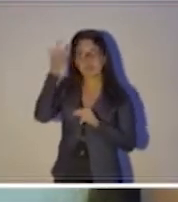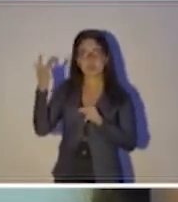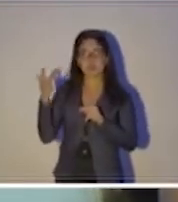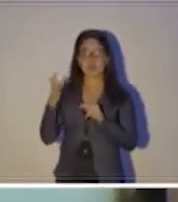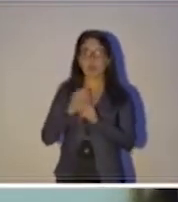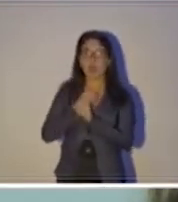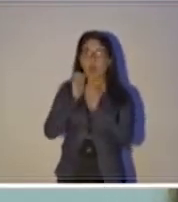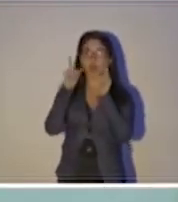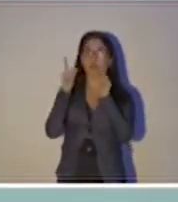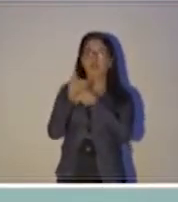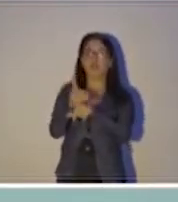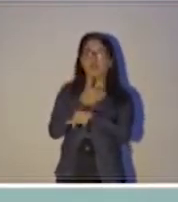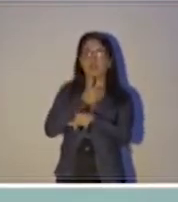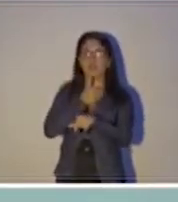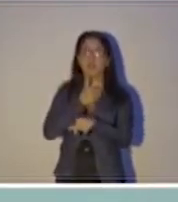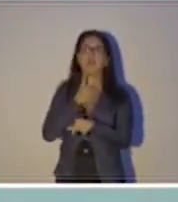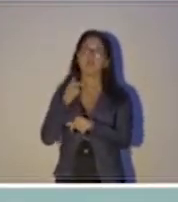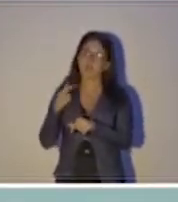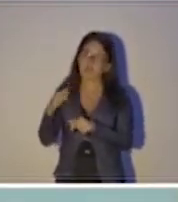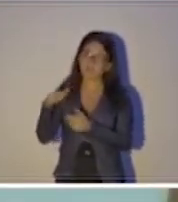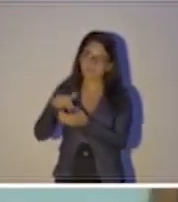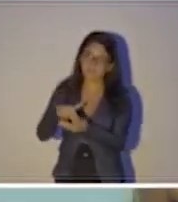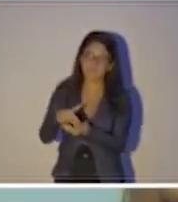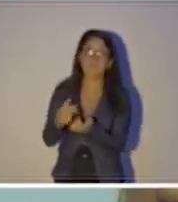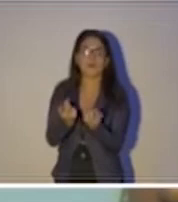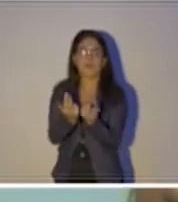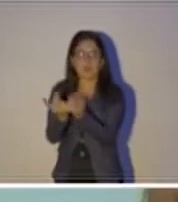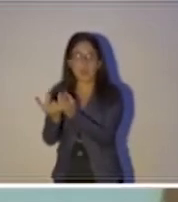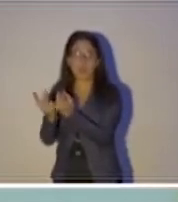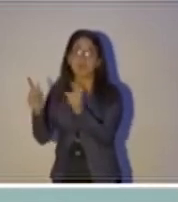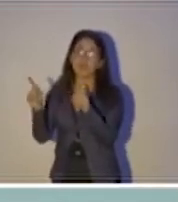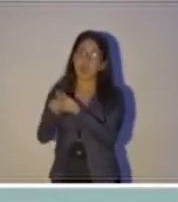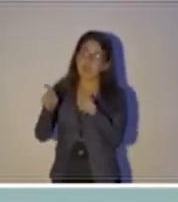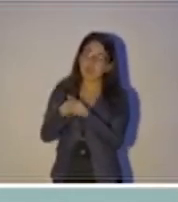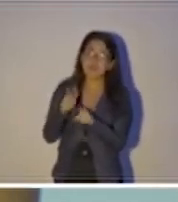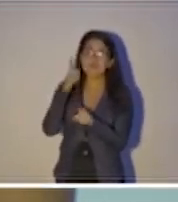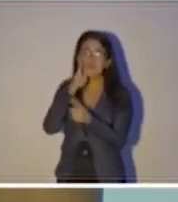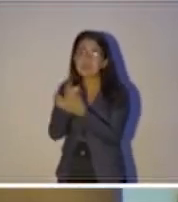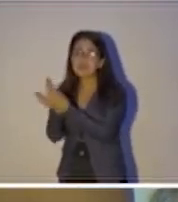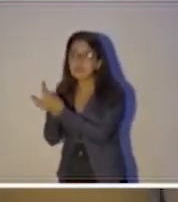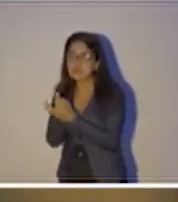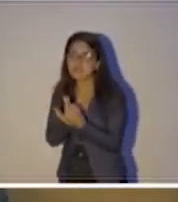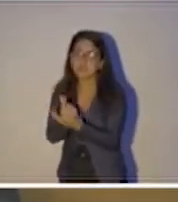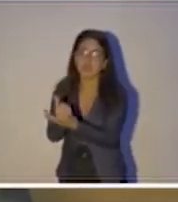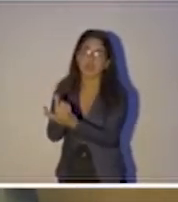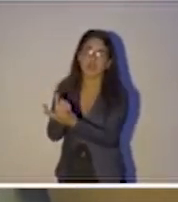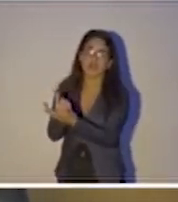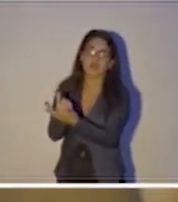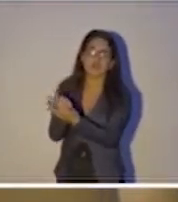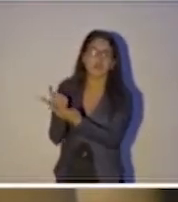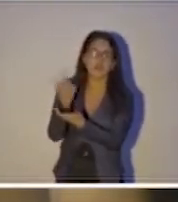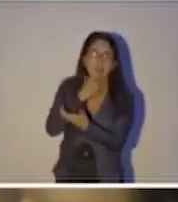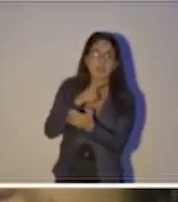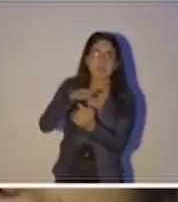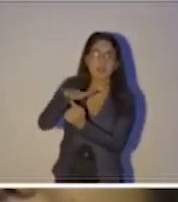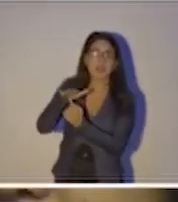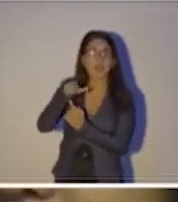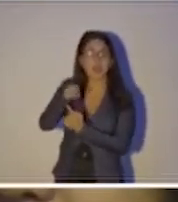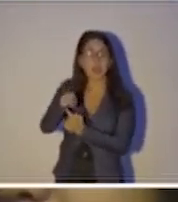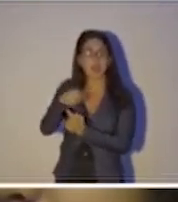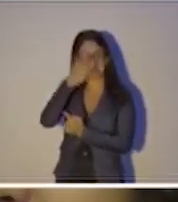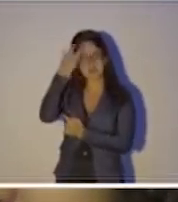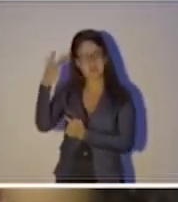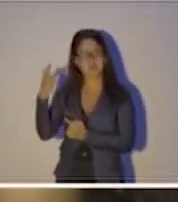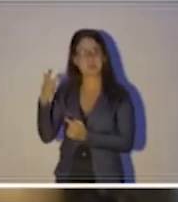presente para vender e para comprar, para reafirmar-se e, nesse exercício, admirar-se no reflexo de um povo simples,